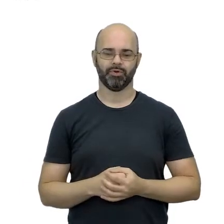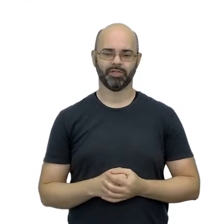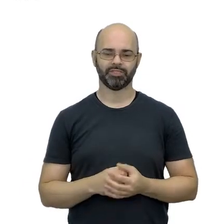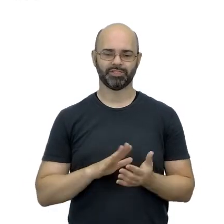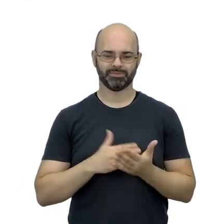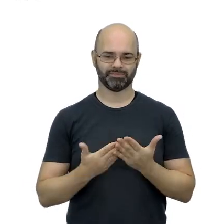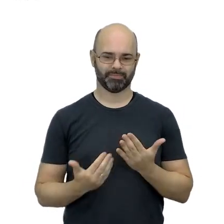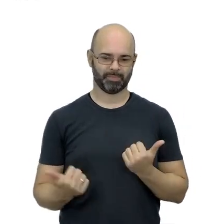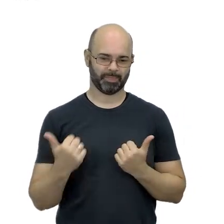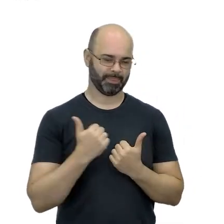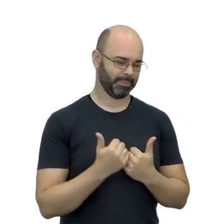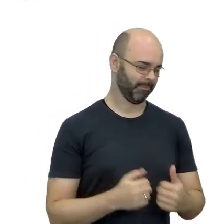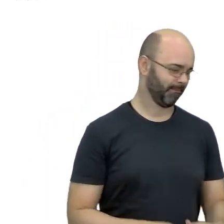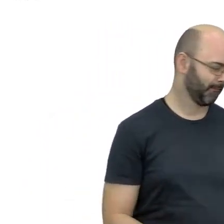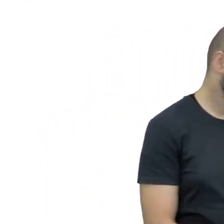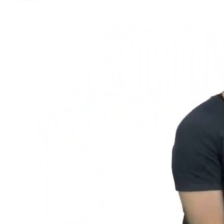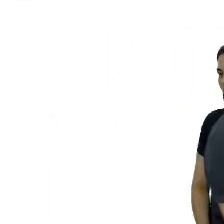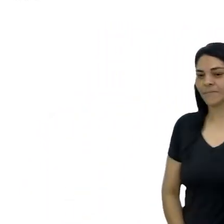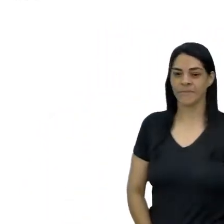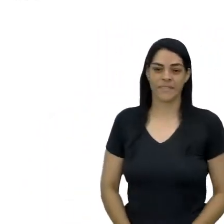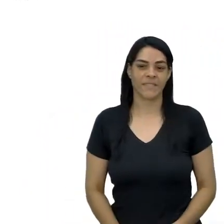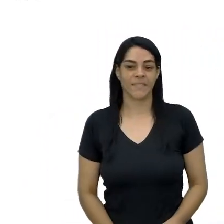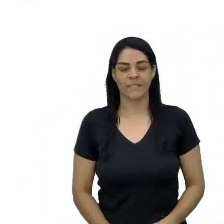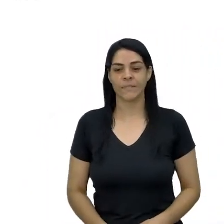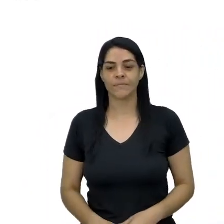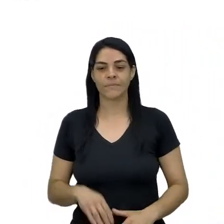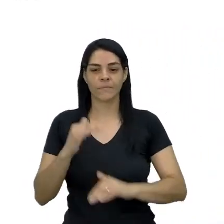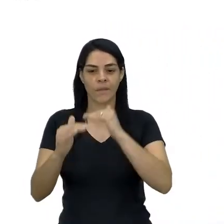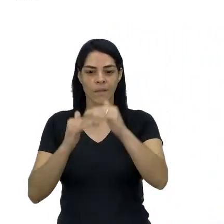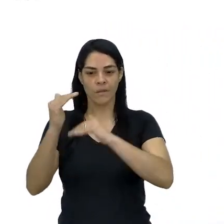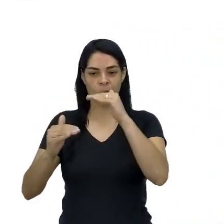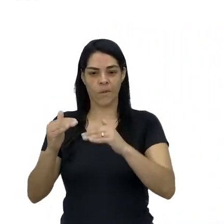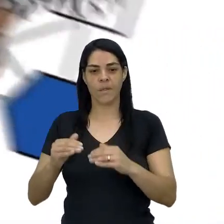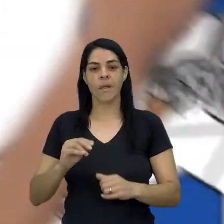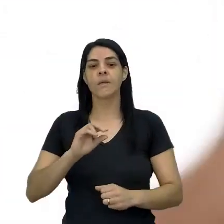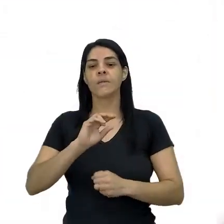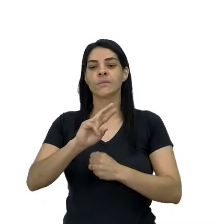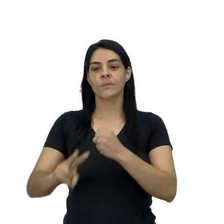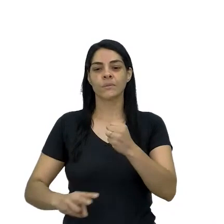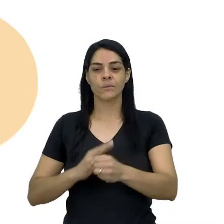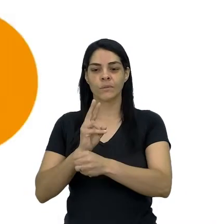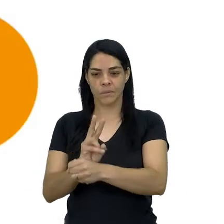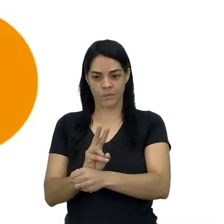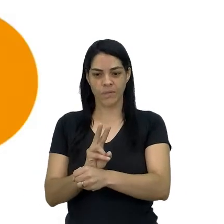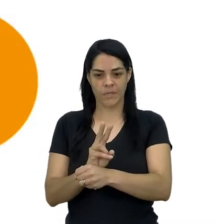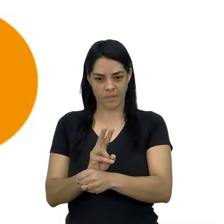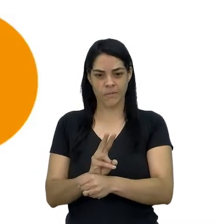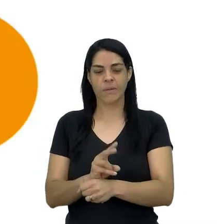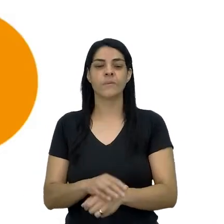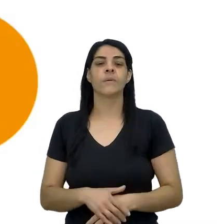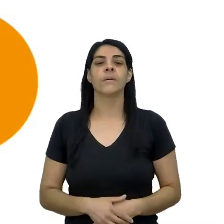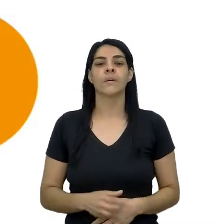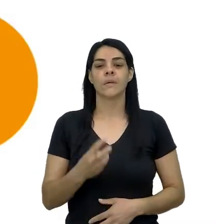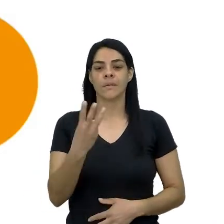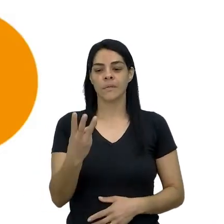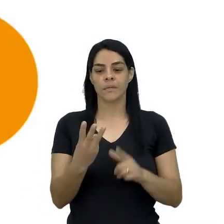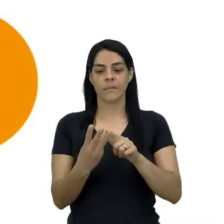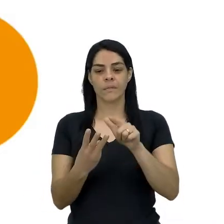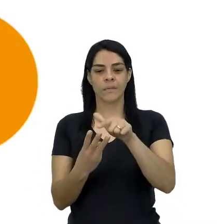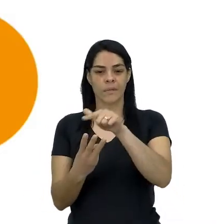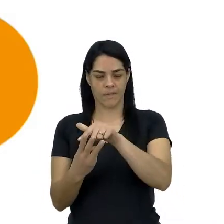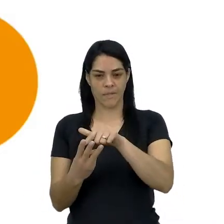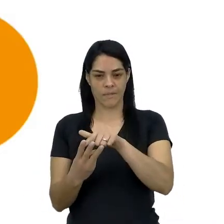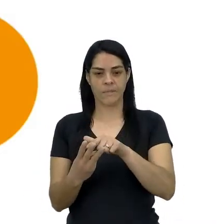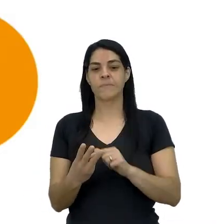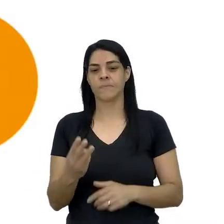Então, como isso funciona? O desenvolvimento sustentável normalmente é visto como tendo 3 elementos